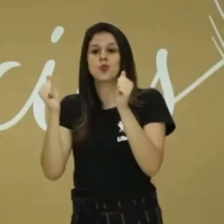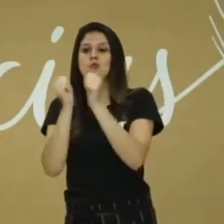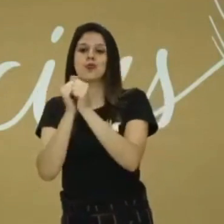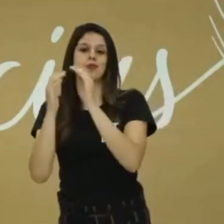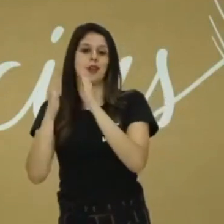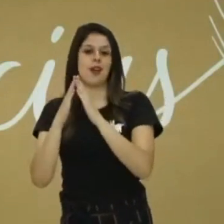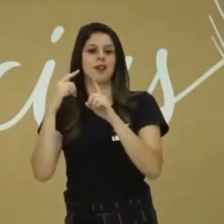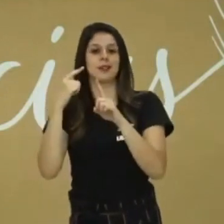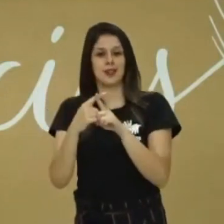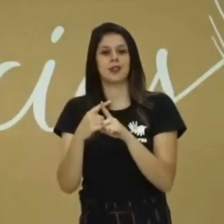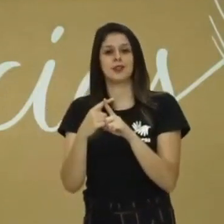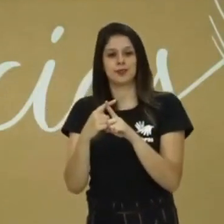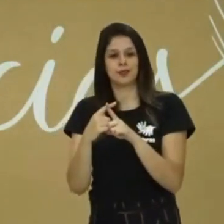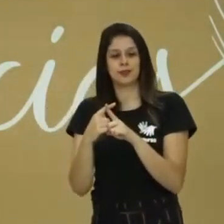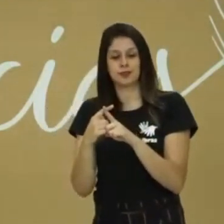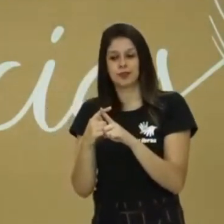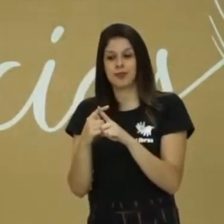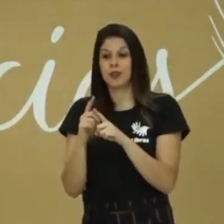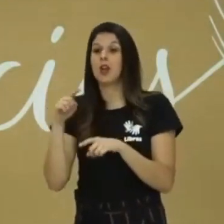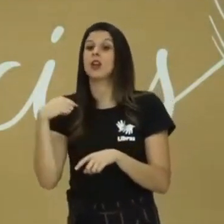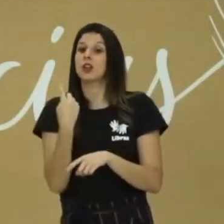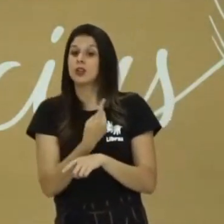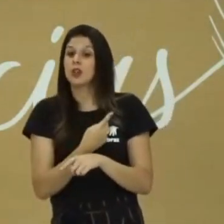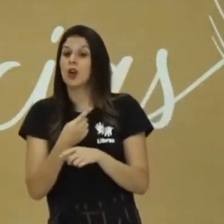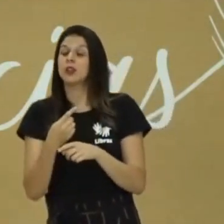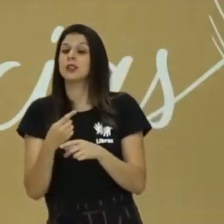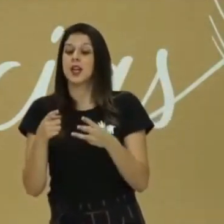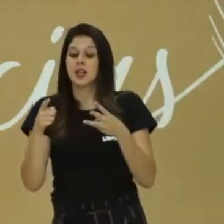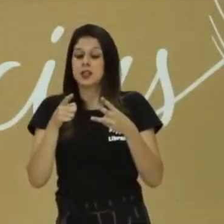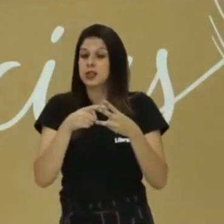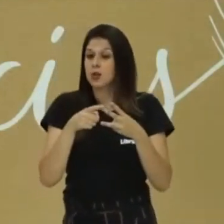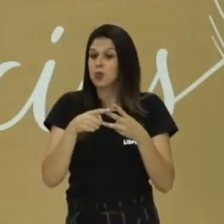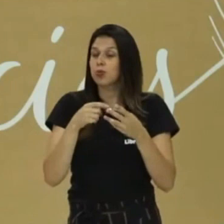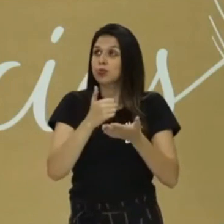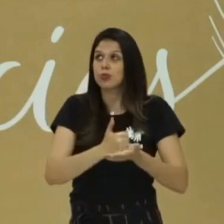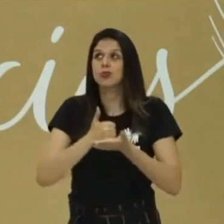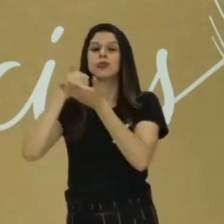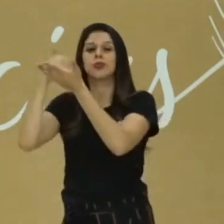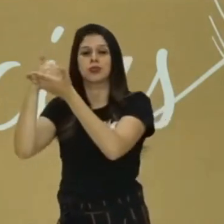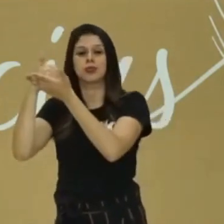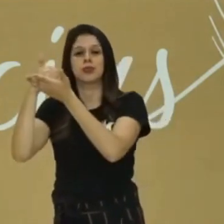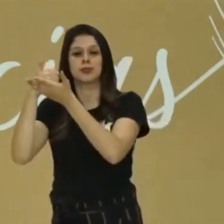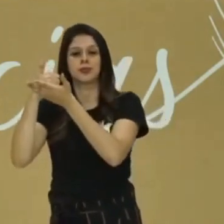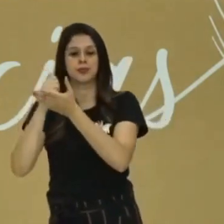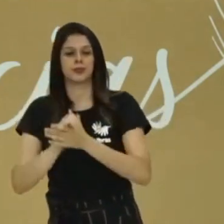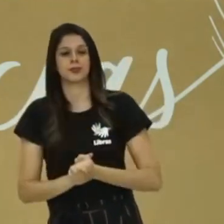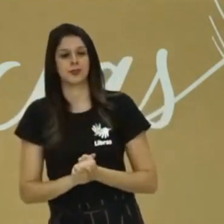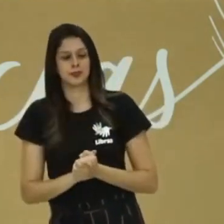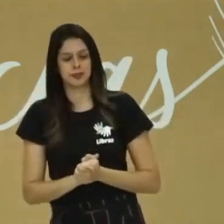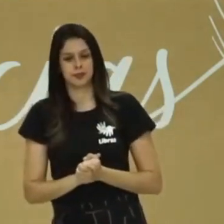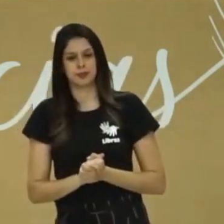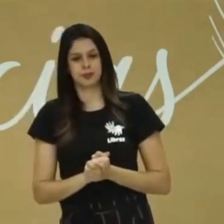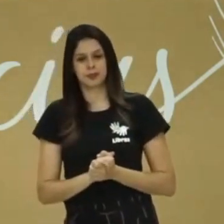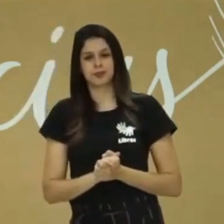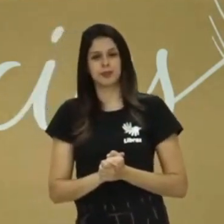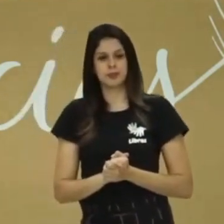mas ele vem com essa igreja que foi arrebatada na sua última vida na vida anterior a